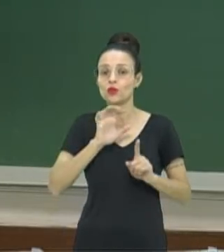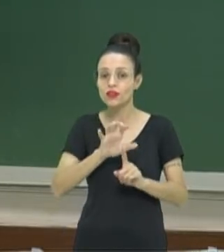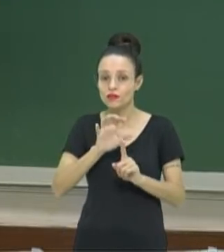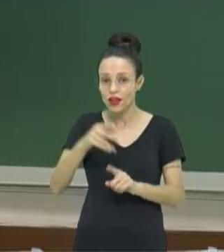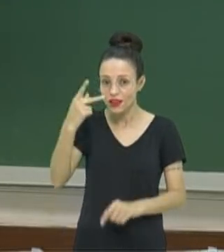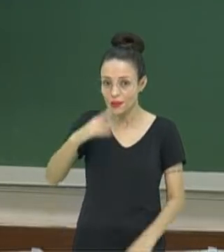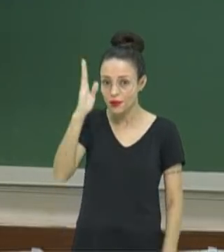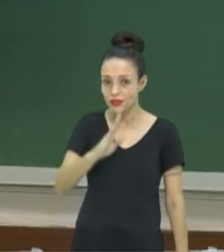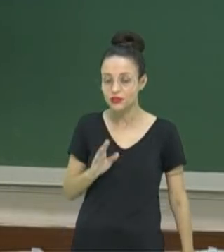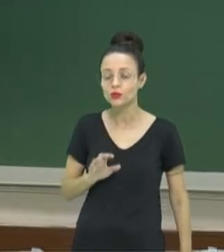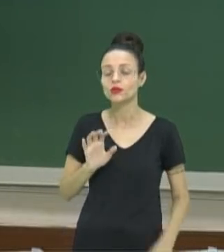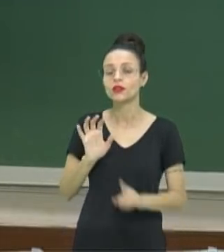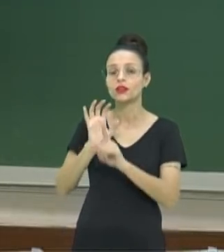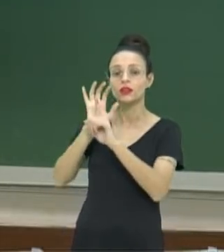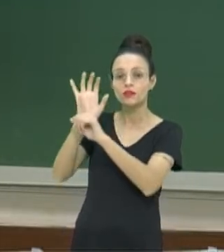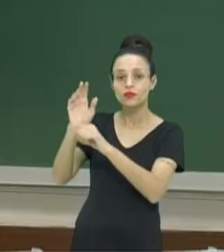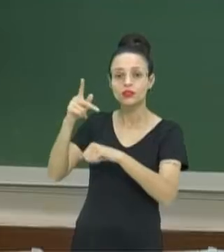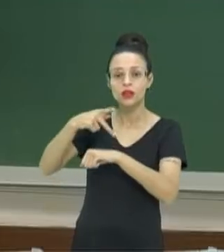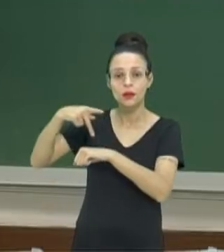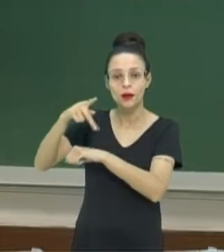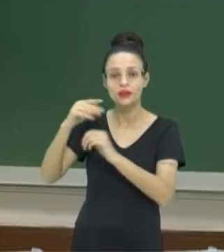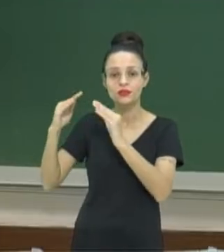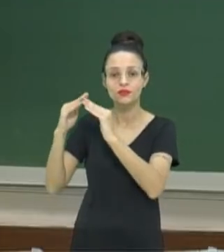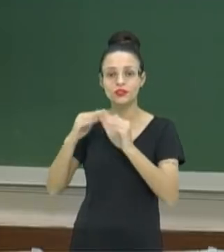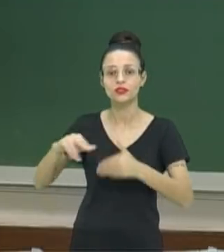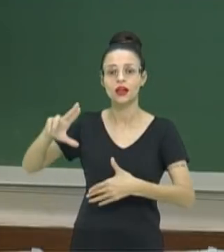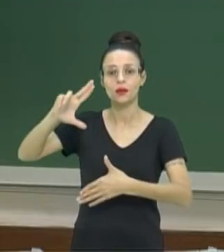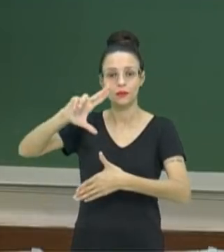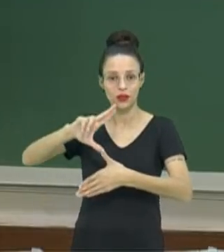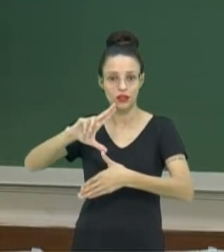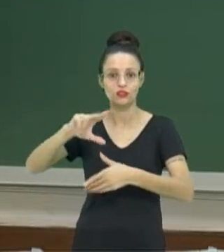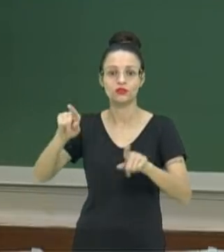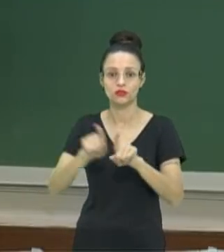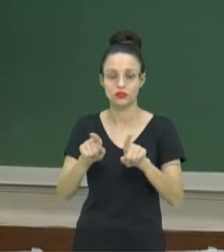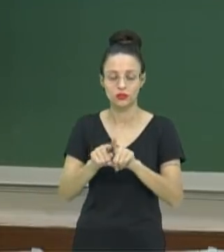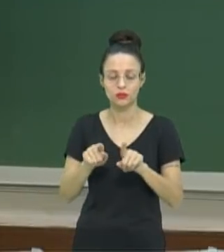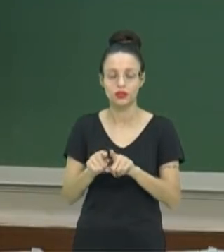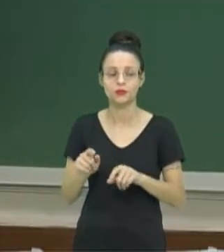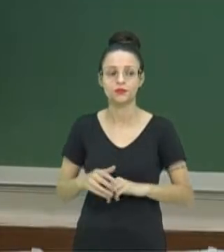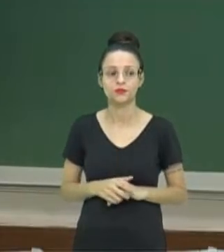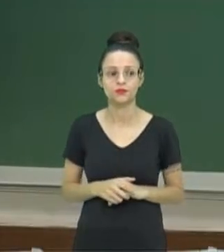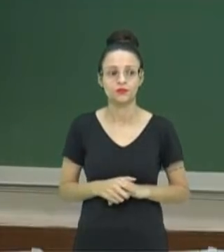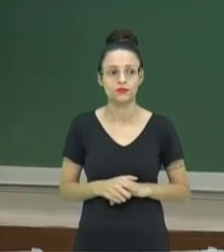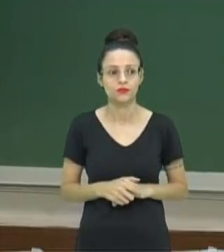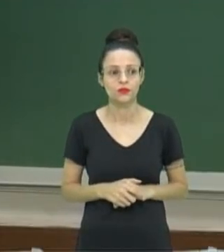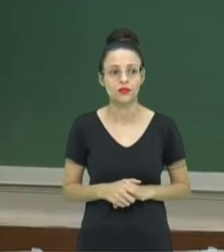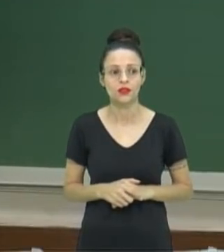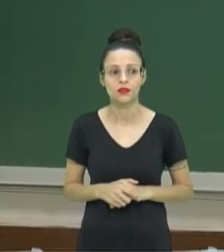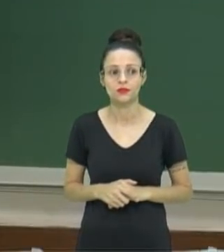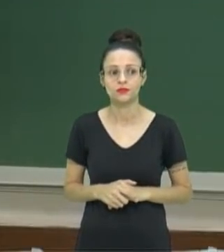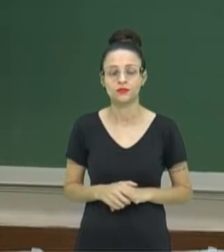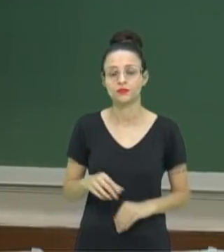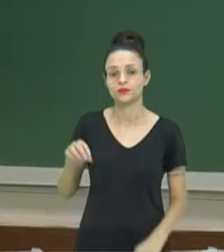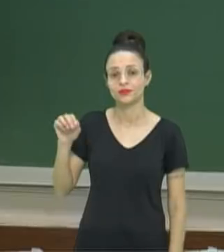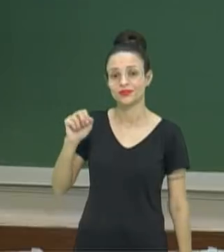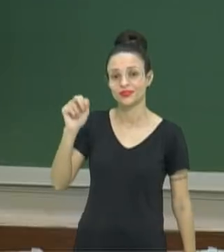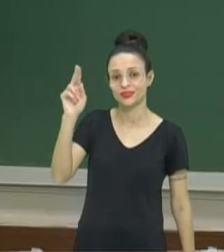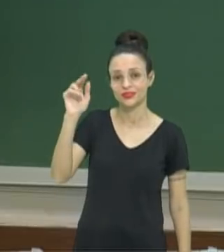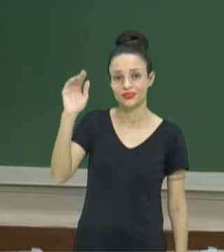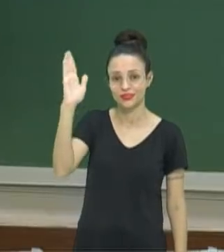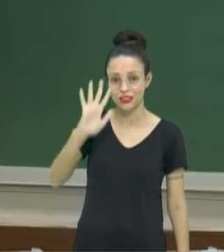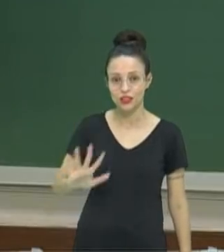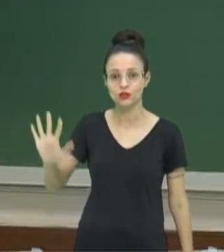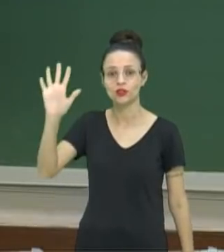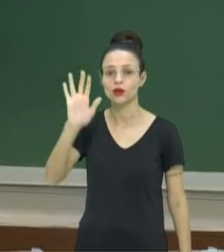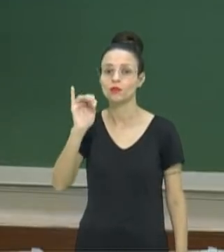só o Brasil, como países vizinhos de toda a América Latina, né? Outras partes do mundo. Metrópole nacional, como Rio de